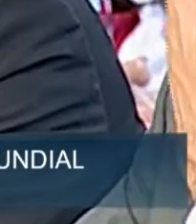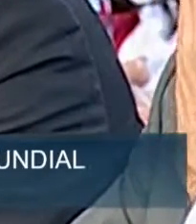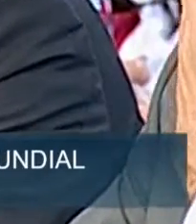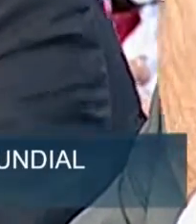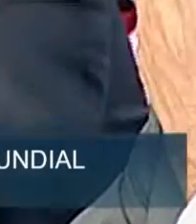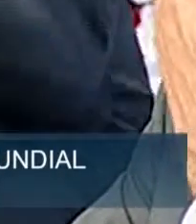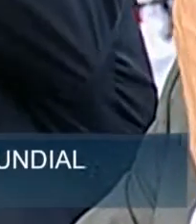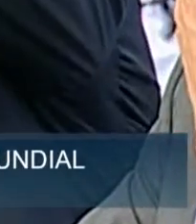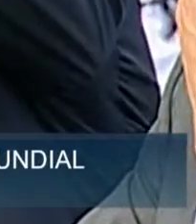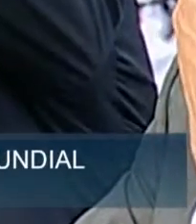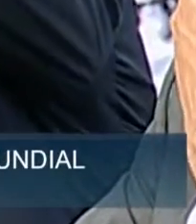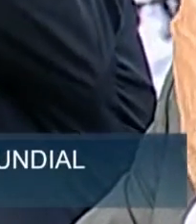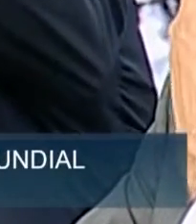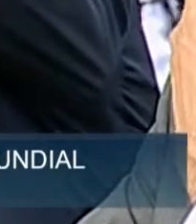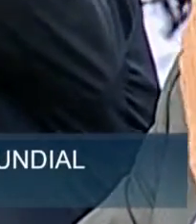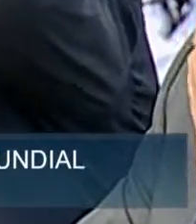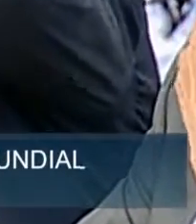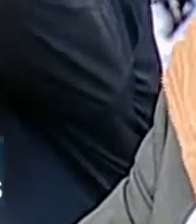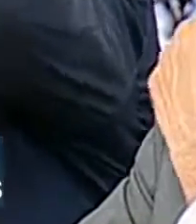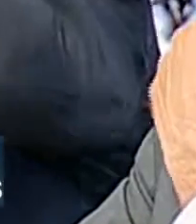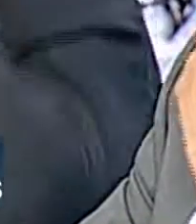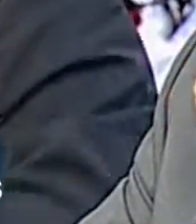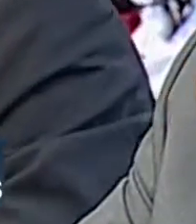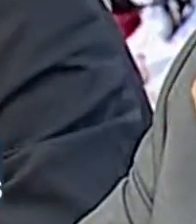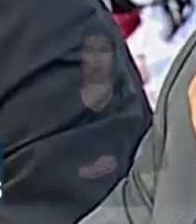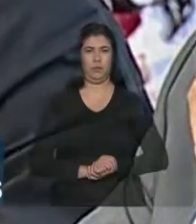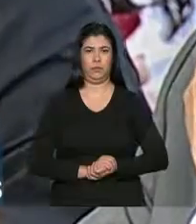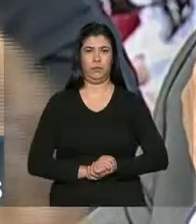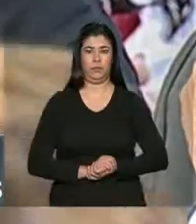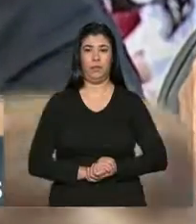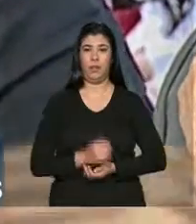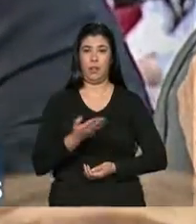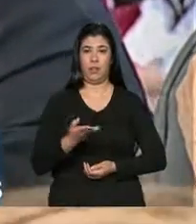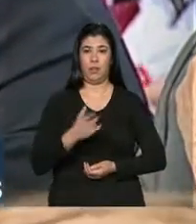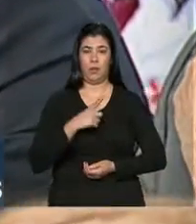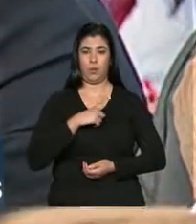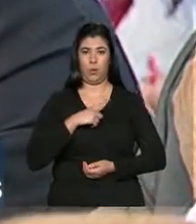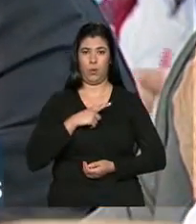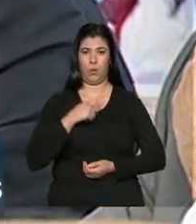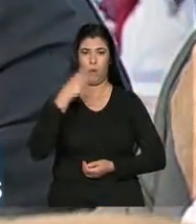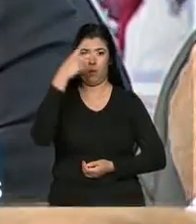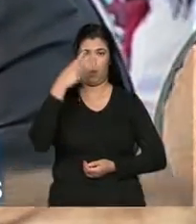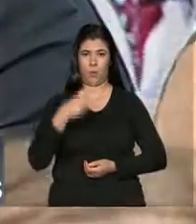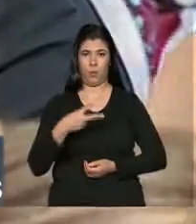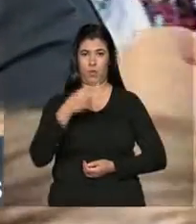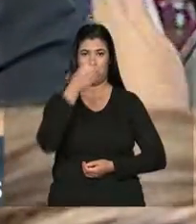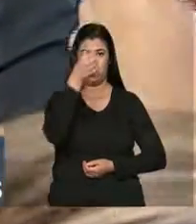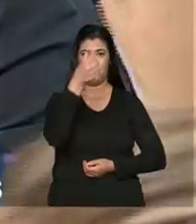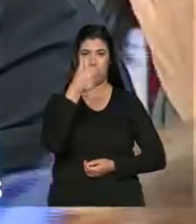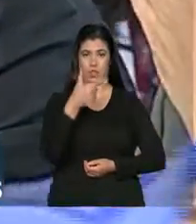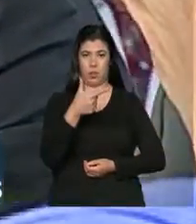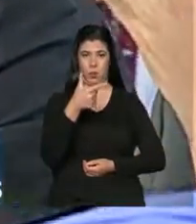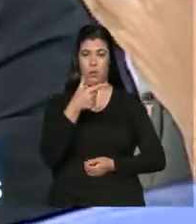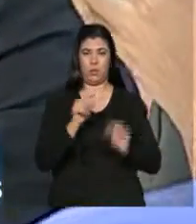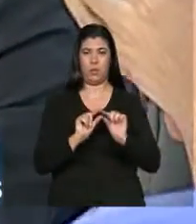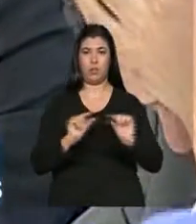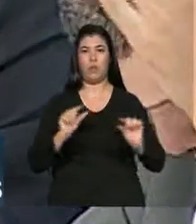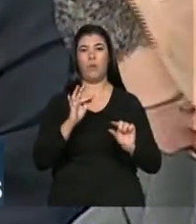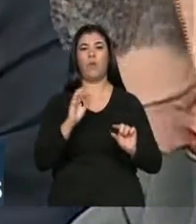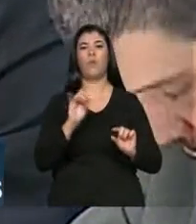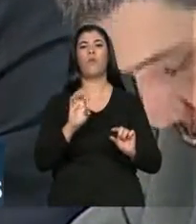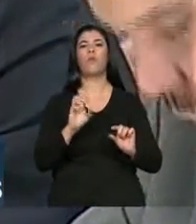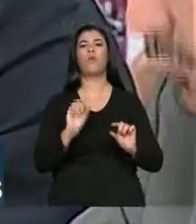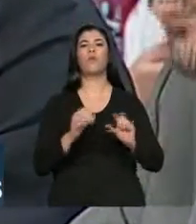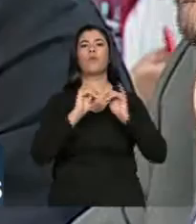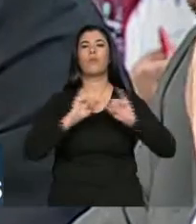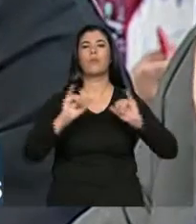final, que é 62. É 62. A fonte